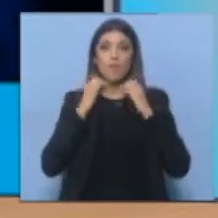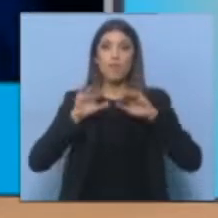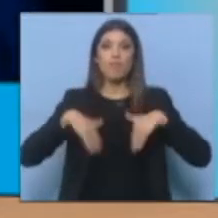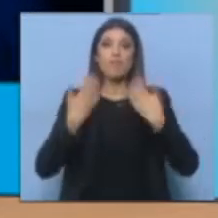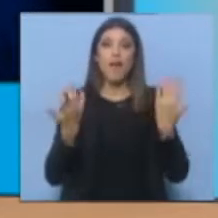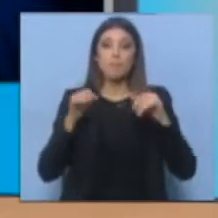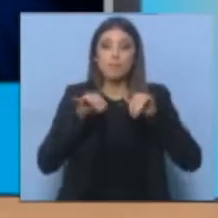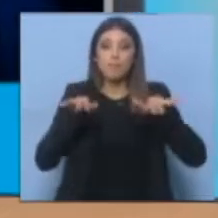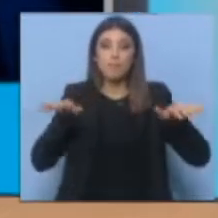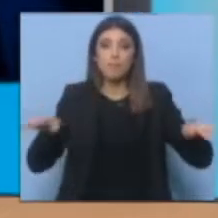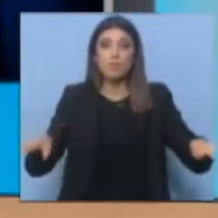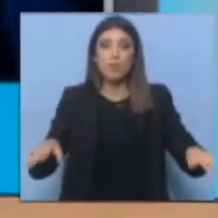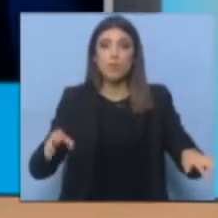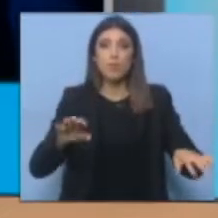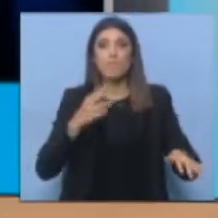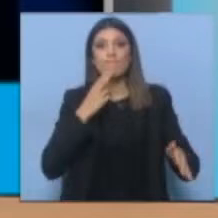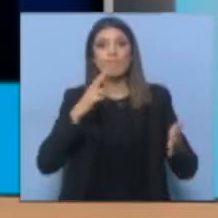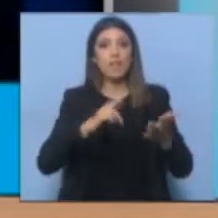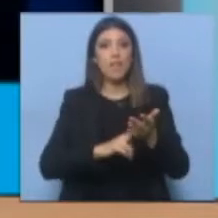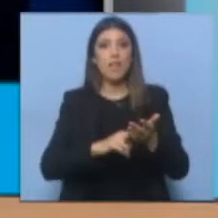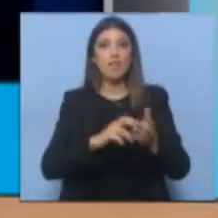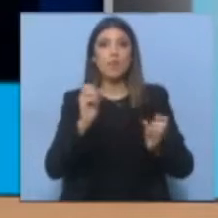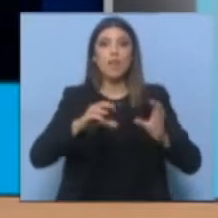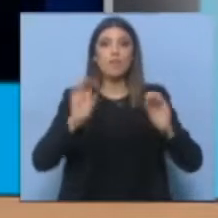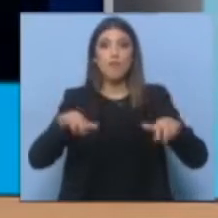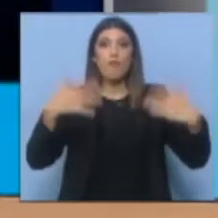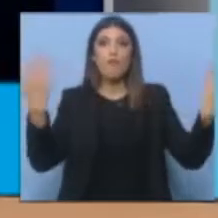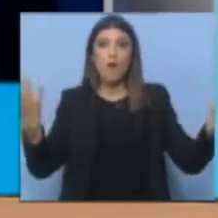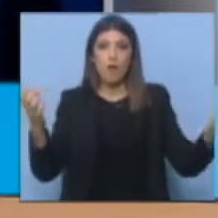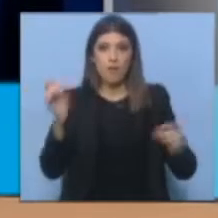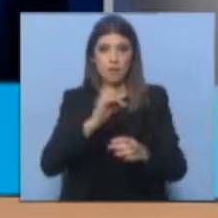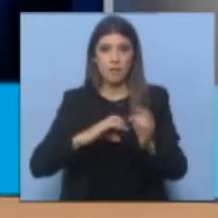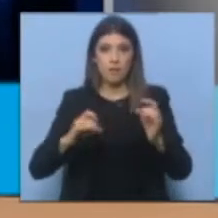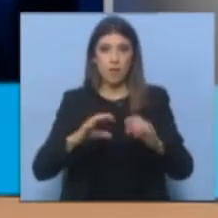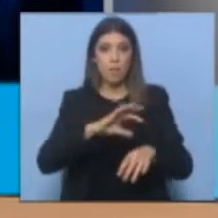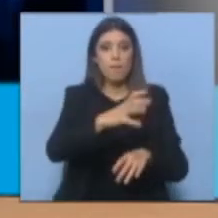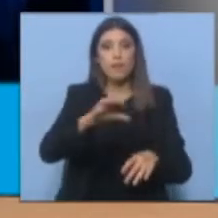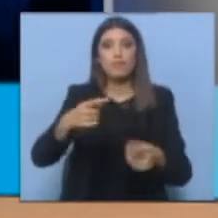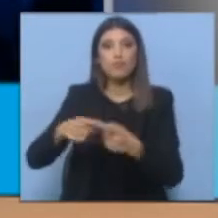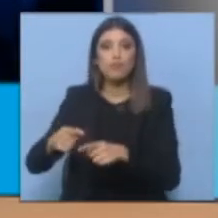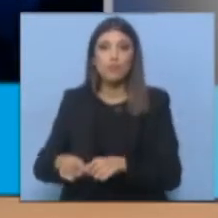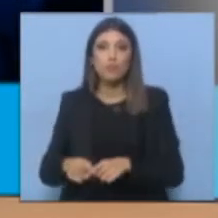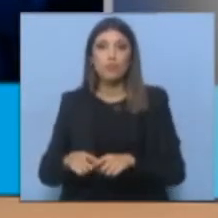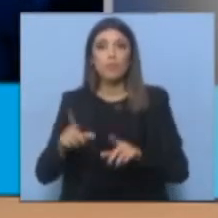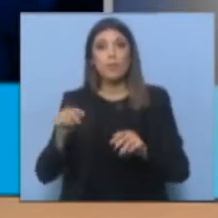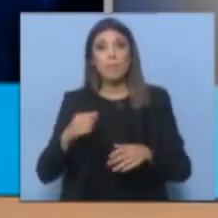países. Portanto, a oração é a base de tudo e é a partir daí que nós depois podemos também ajudar estas